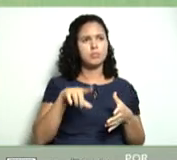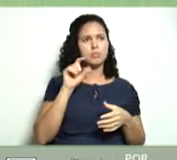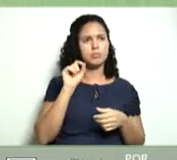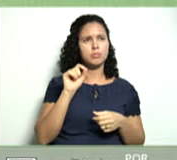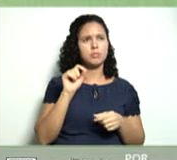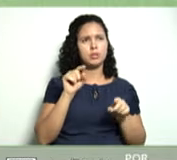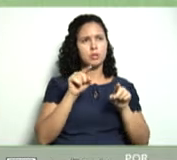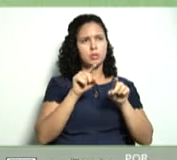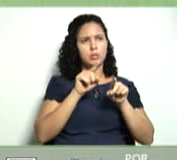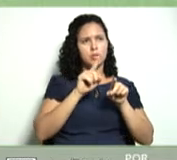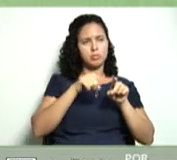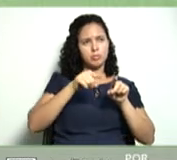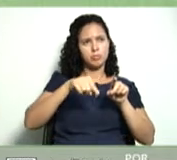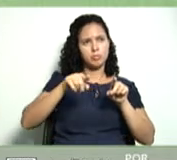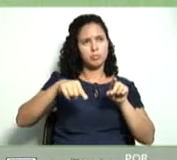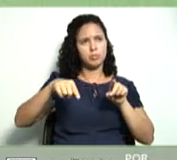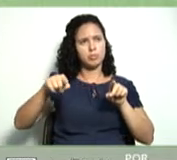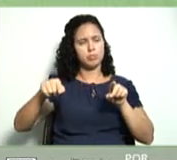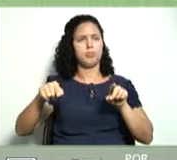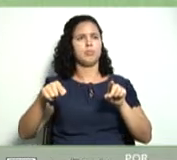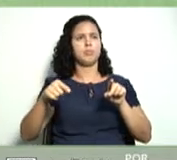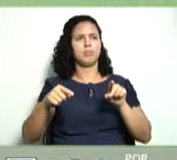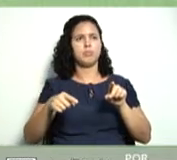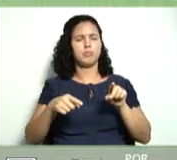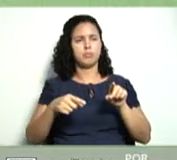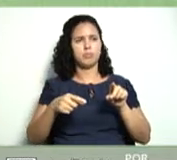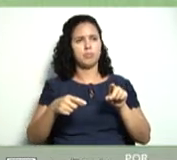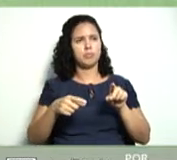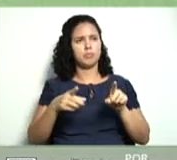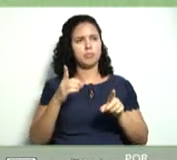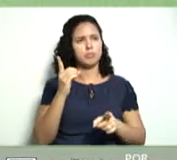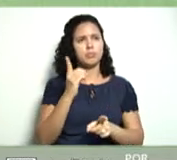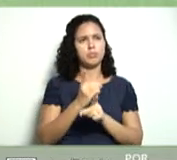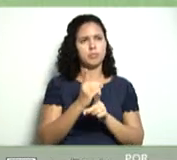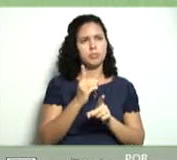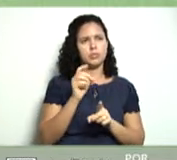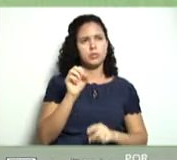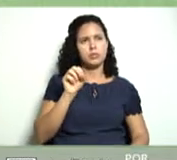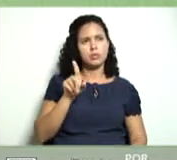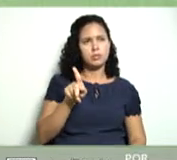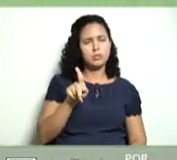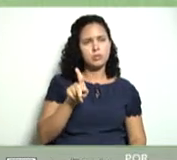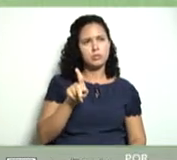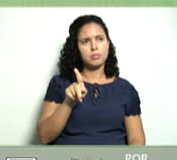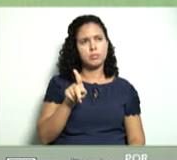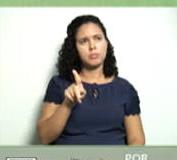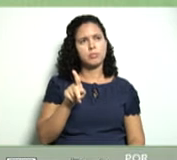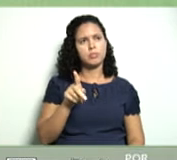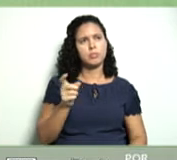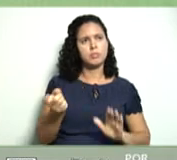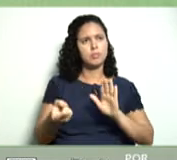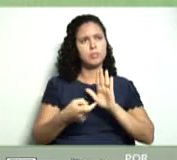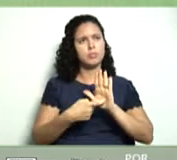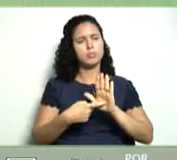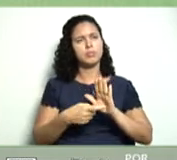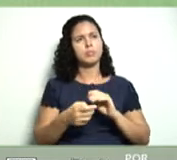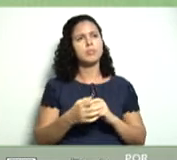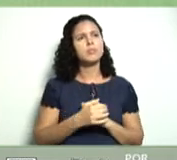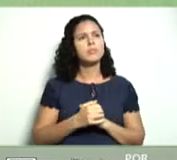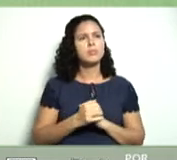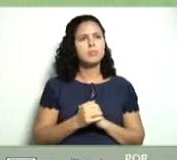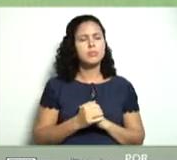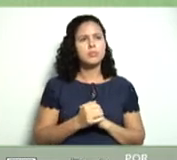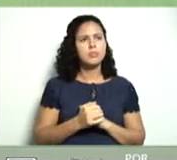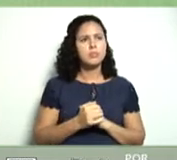traz o primeiro pra você observar como é feito e vou clicar em ok ok você fala vai